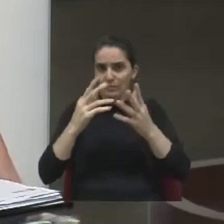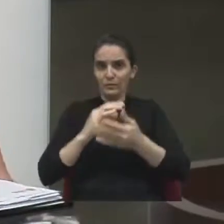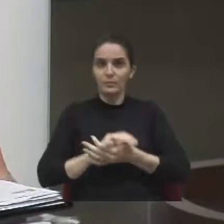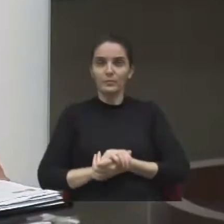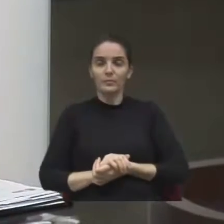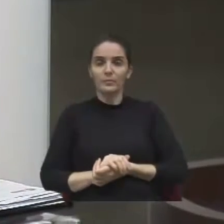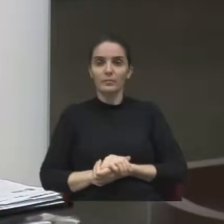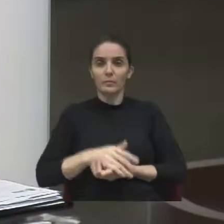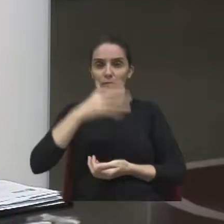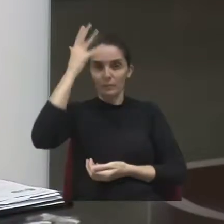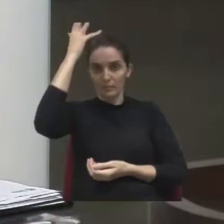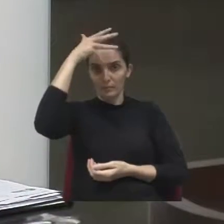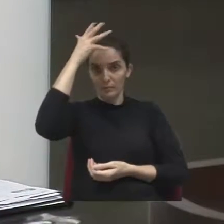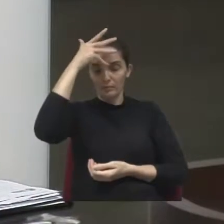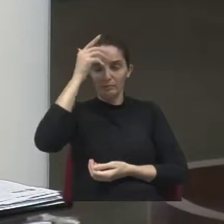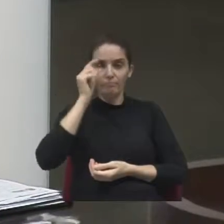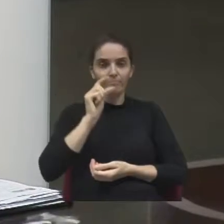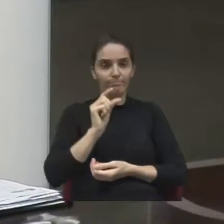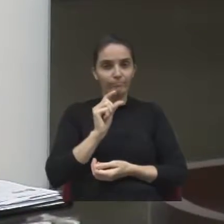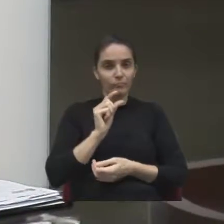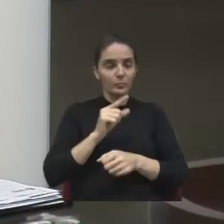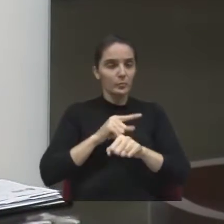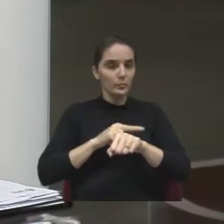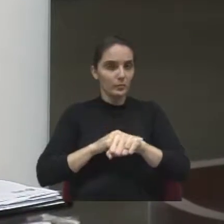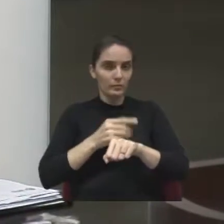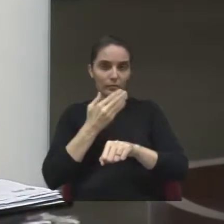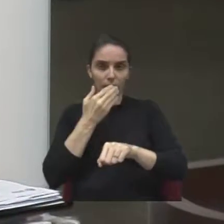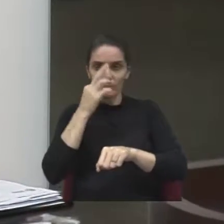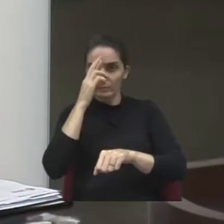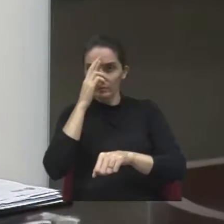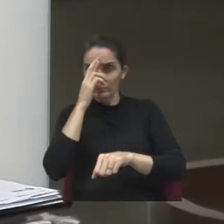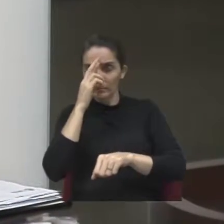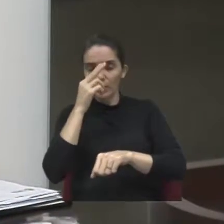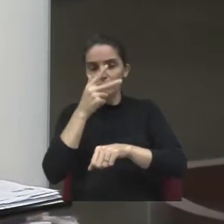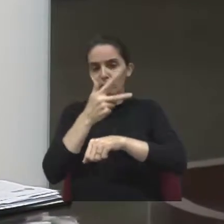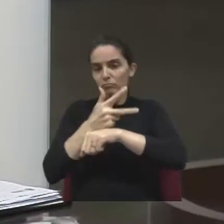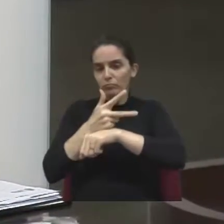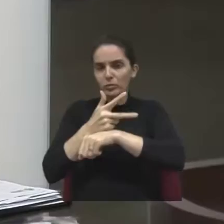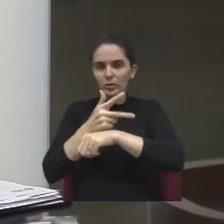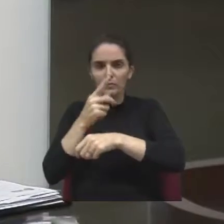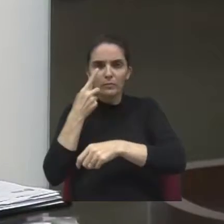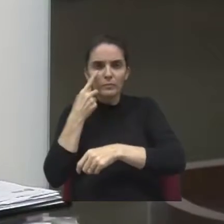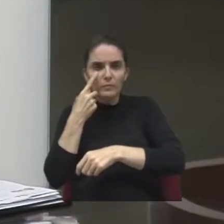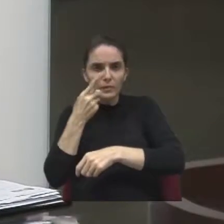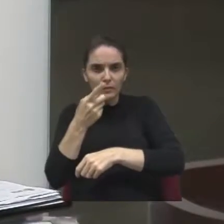na hora do almoço, resolvi assistir uns vídeos referente a esse assunto.